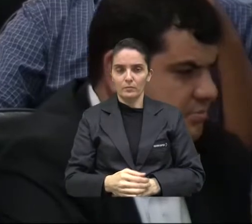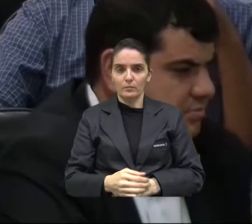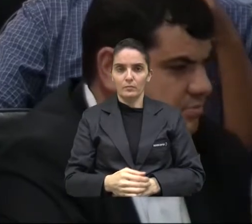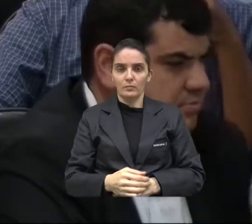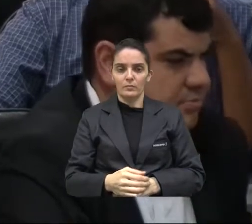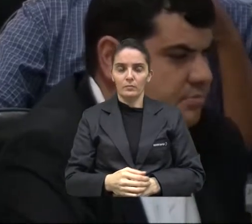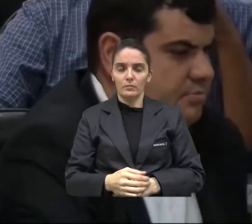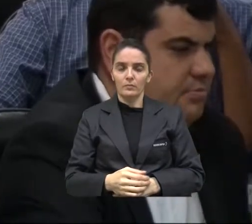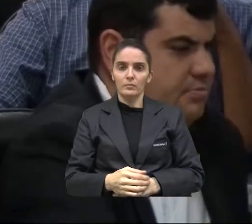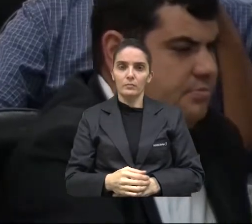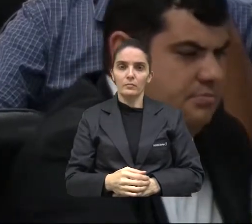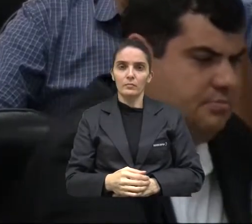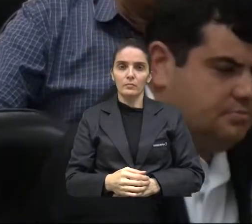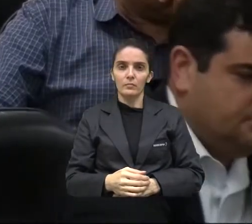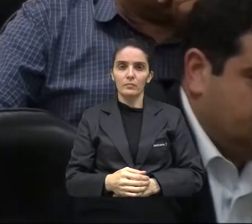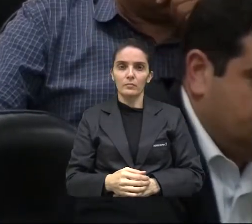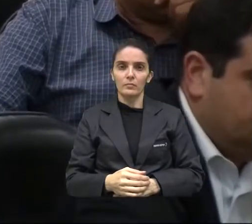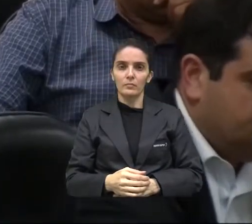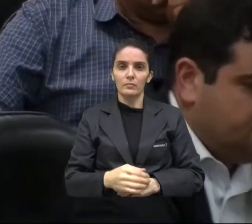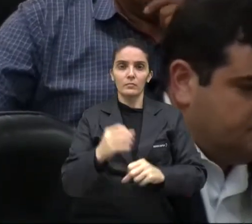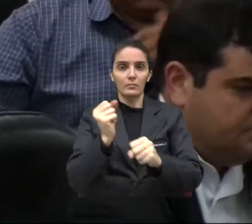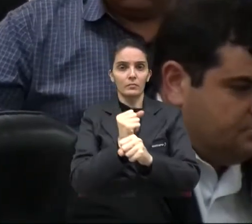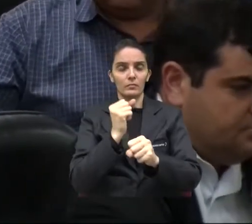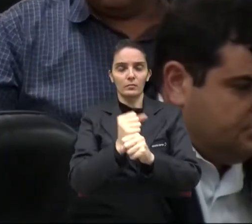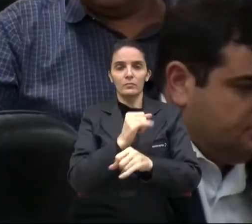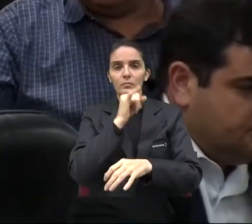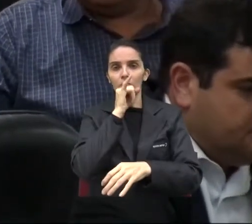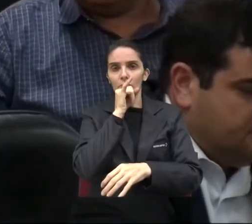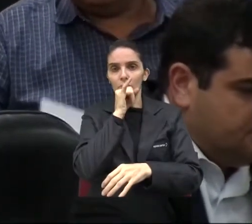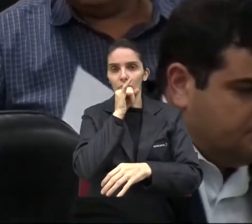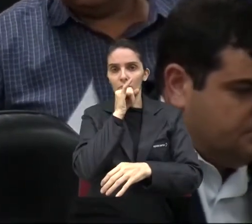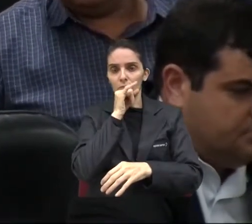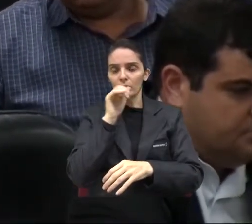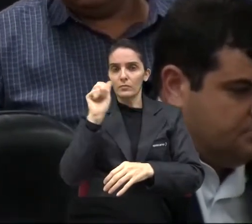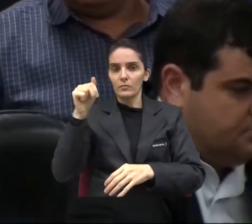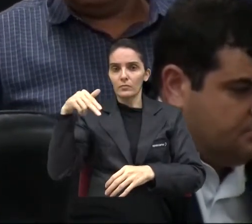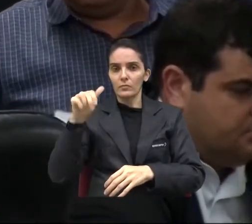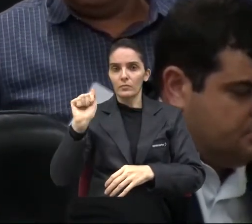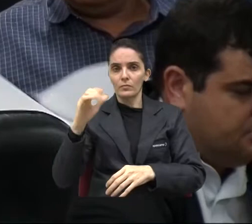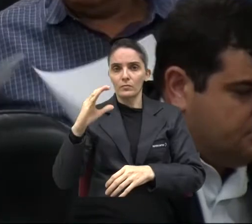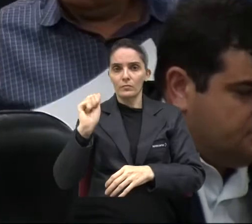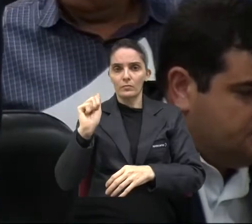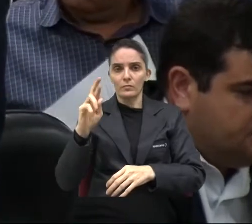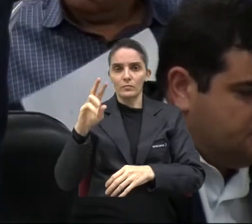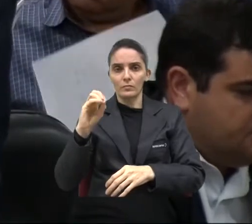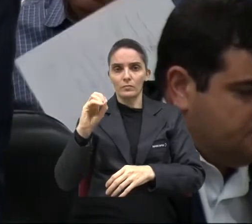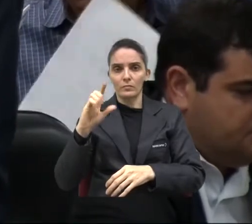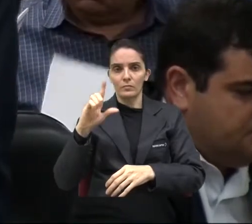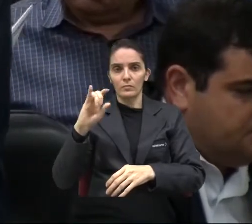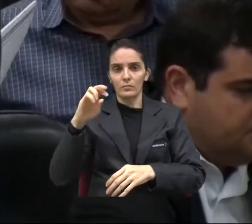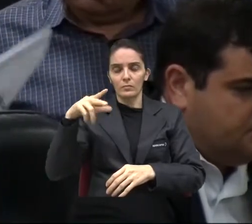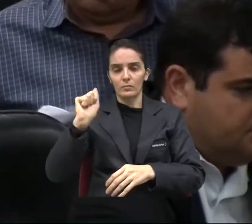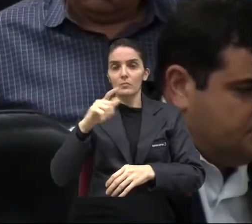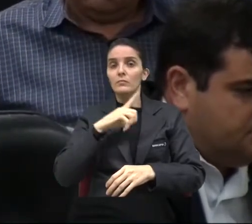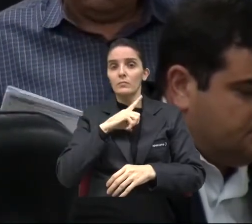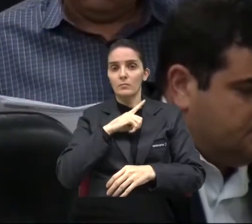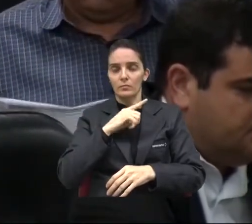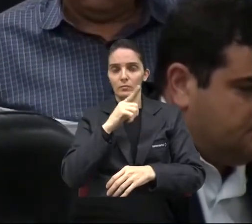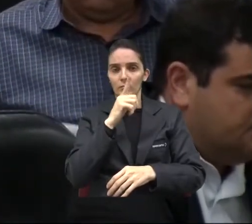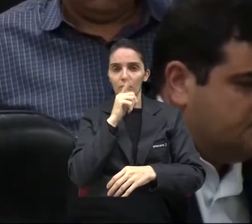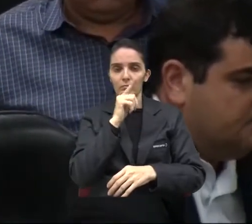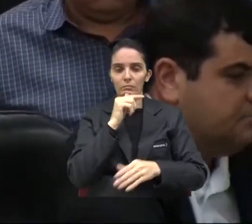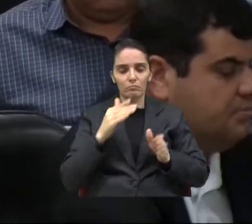diante... Um exemplo na Ana Carolina, nós temos um córrego que sai ali da Igreja Quadrangular